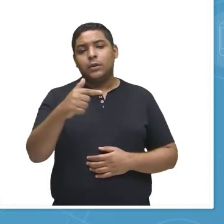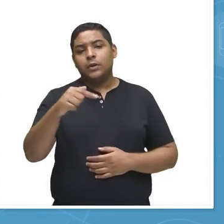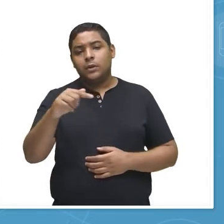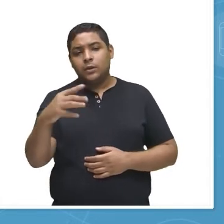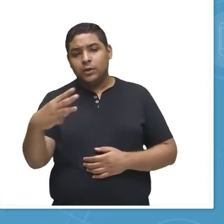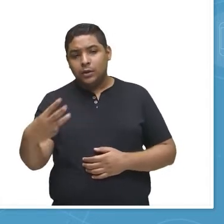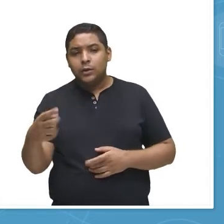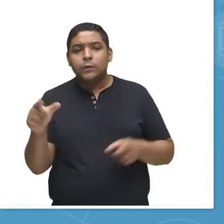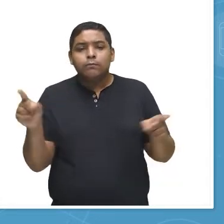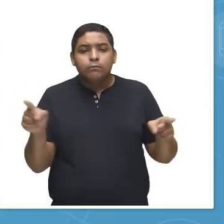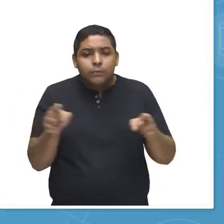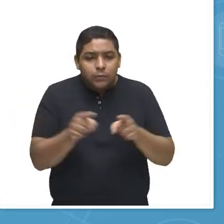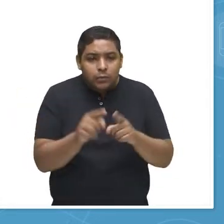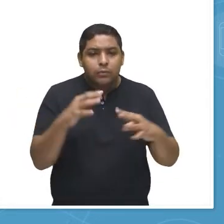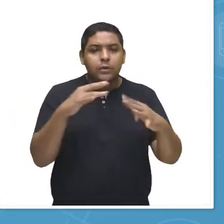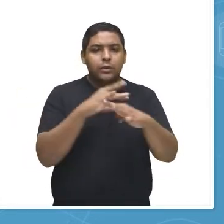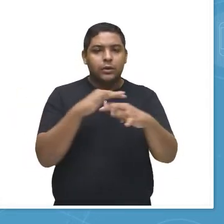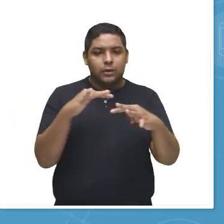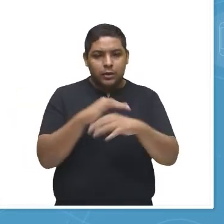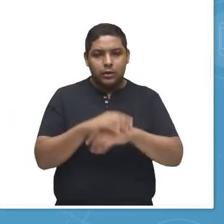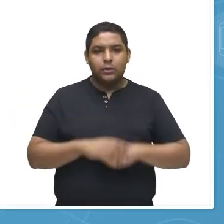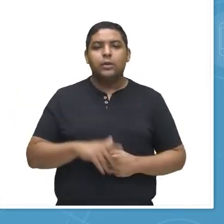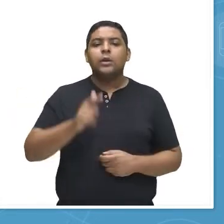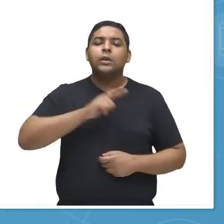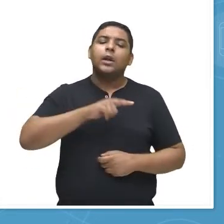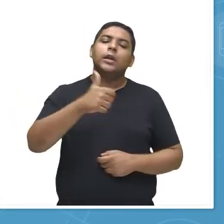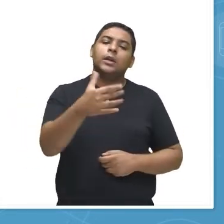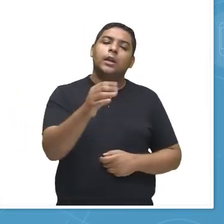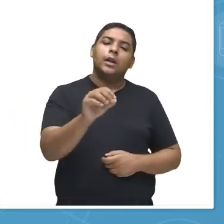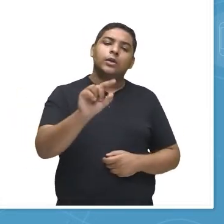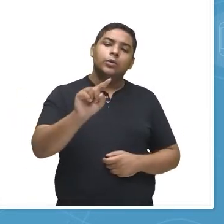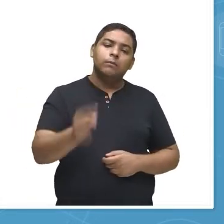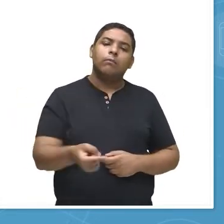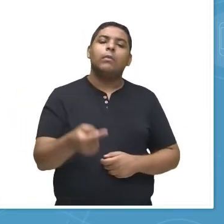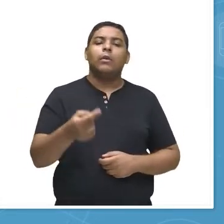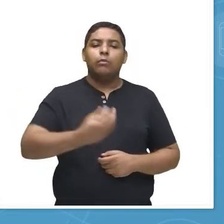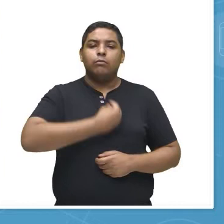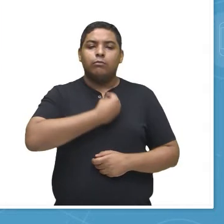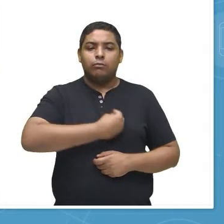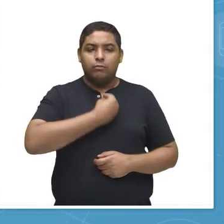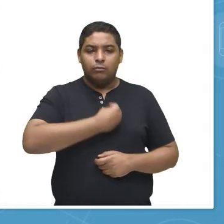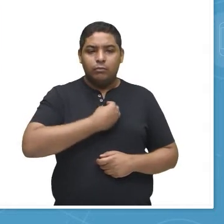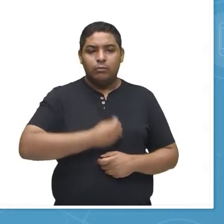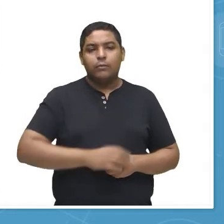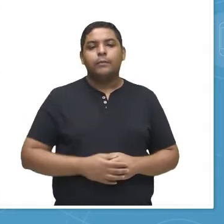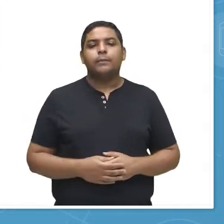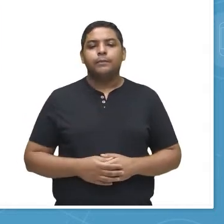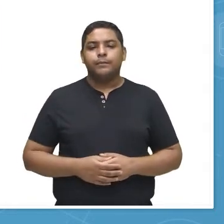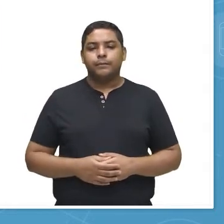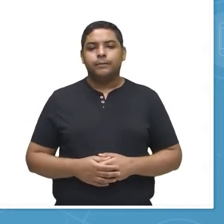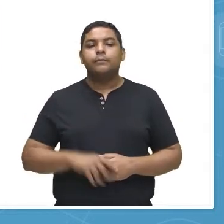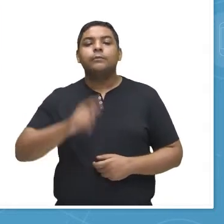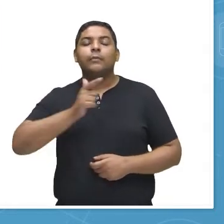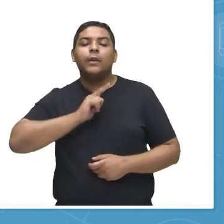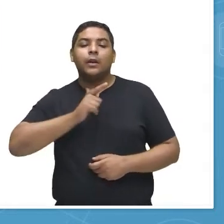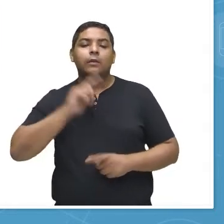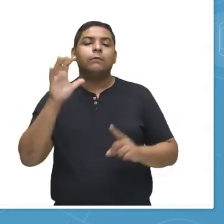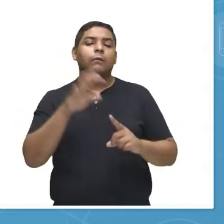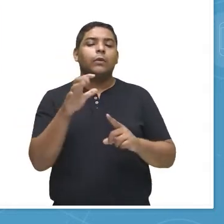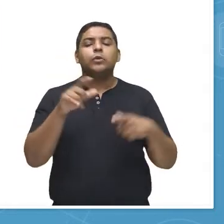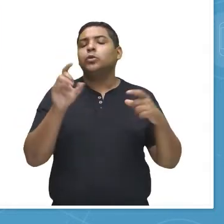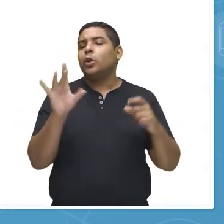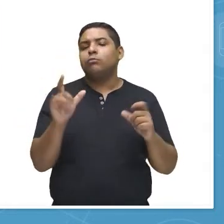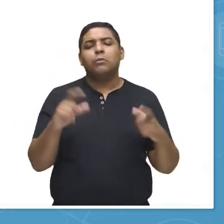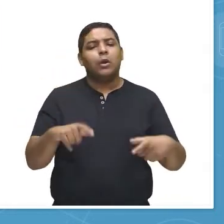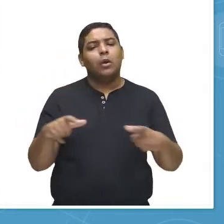4.473 pequenas cidades que apresentam menos de 10 mil habitantes, ou até 8 mil, e exercem influência somente no